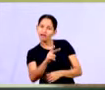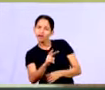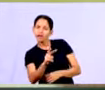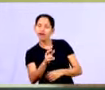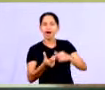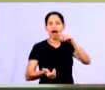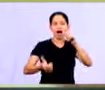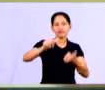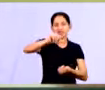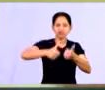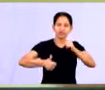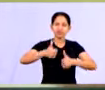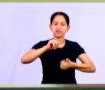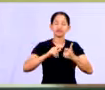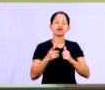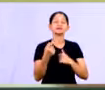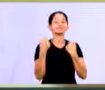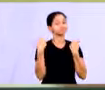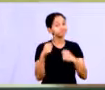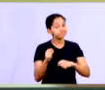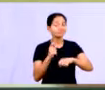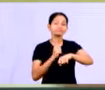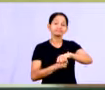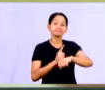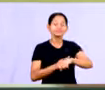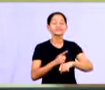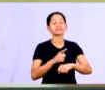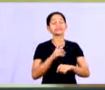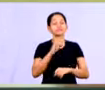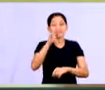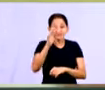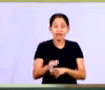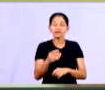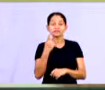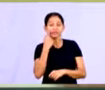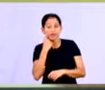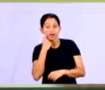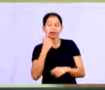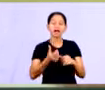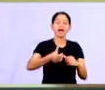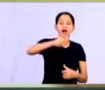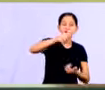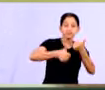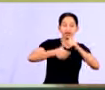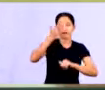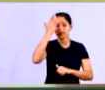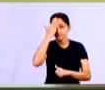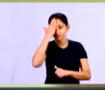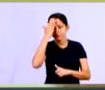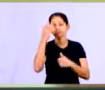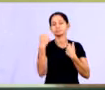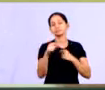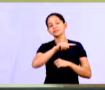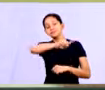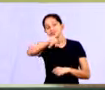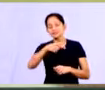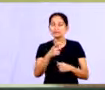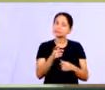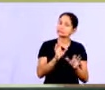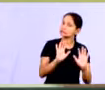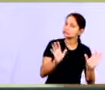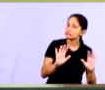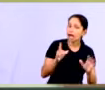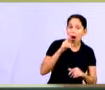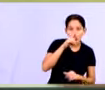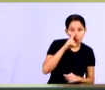está num momento crítico, tem dois momentos aí, tem duas óticas nessa visão. Você pode ver esse momento crítico como uma visão para você não investir,